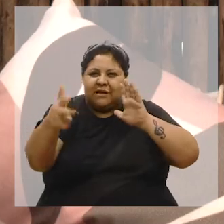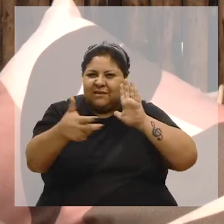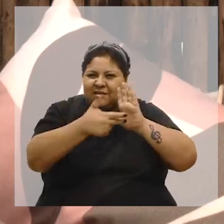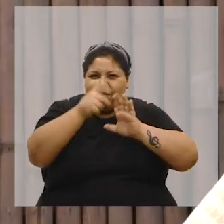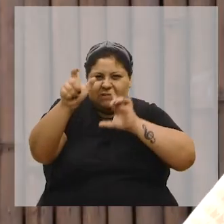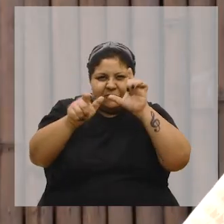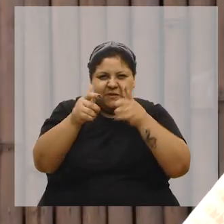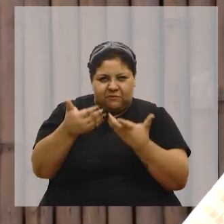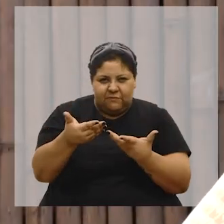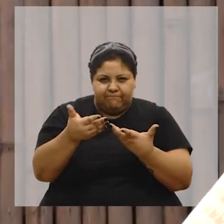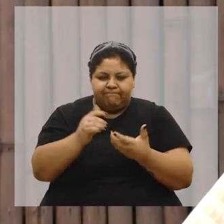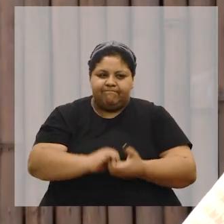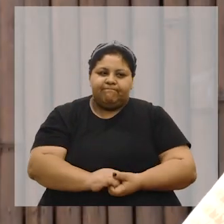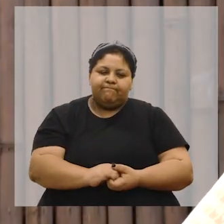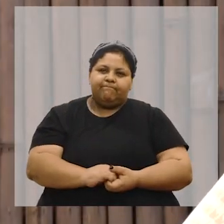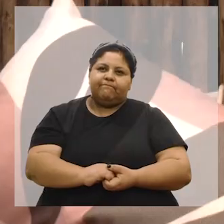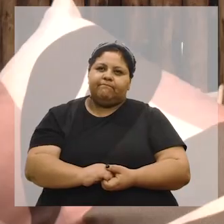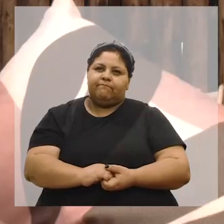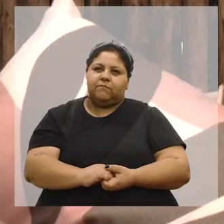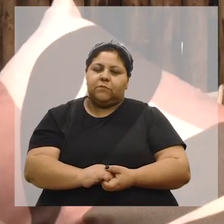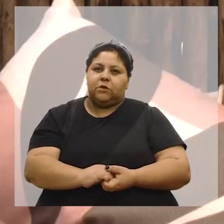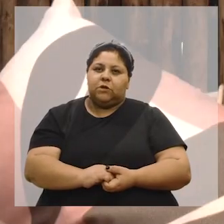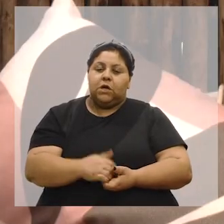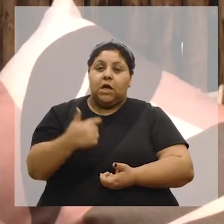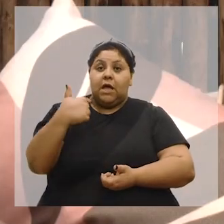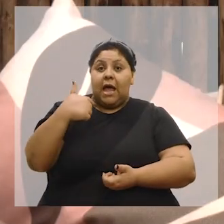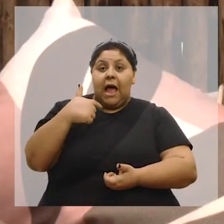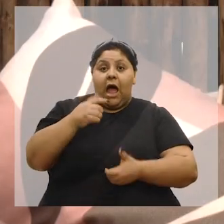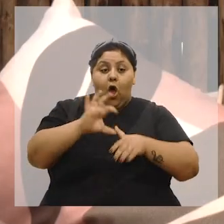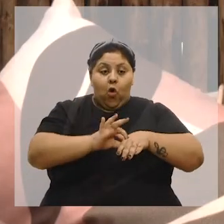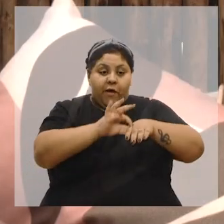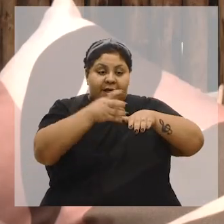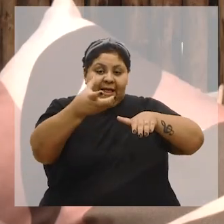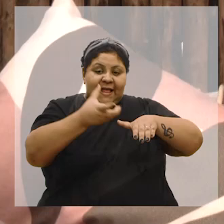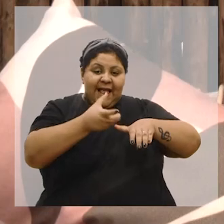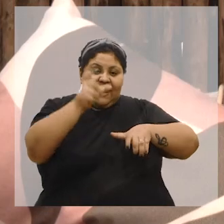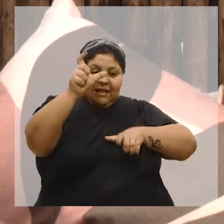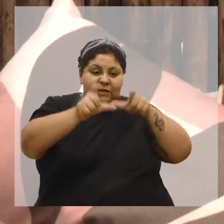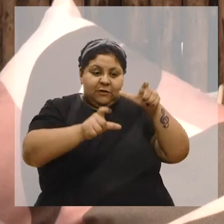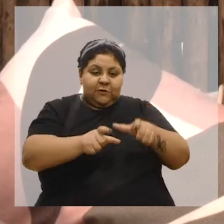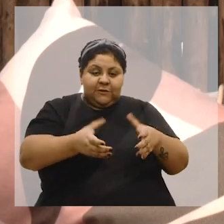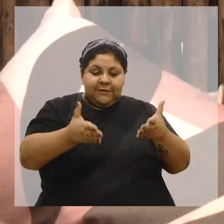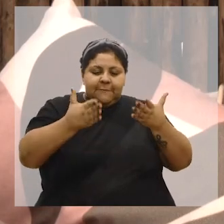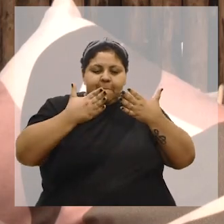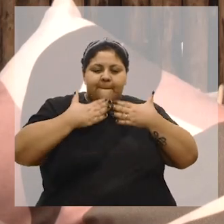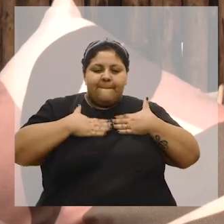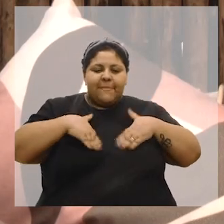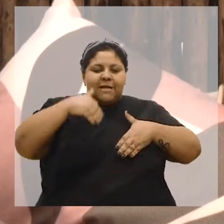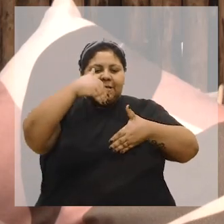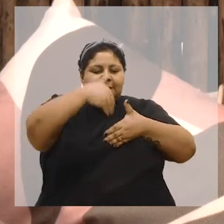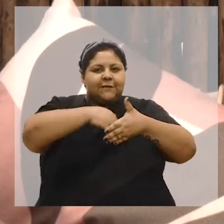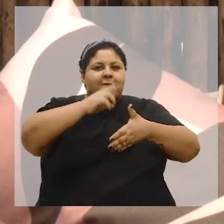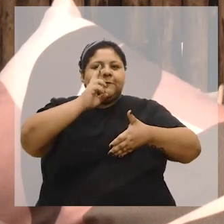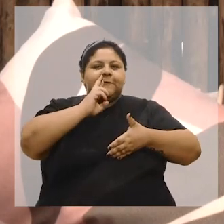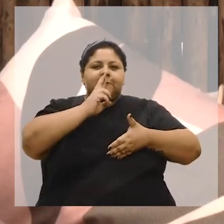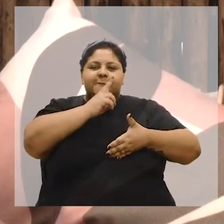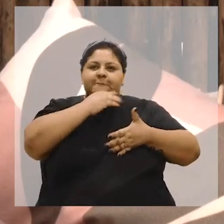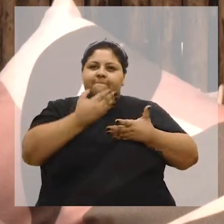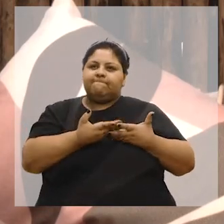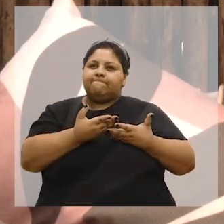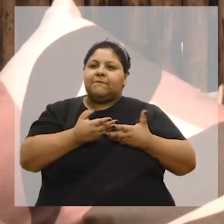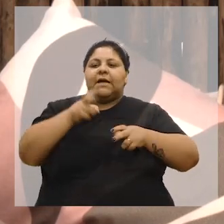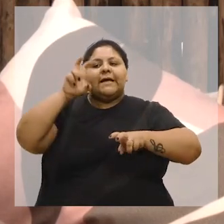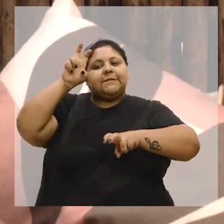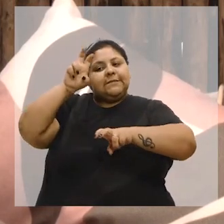atrativos. Então, os proprietários querem que as pessoas se sintam bem ali dentro. E aí, o se sentir